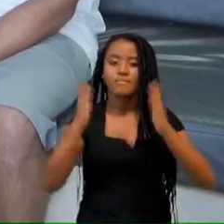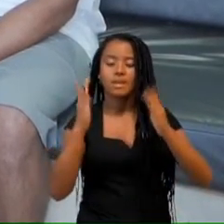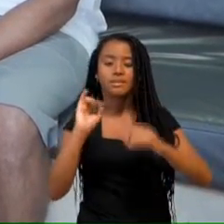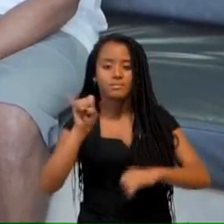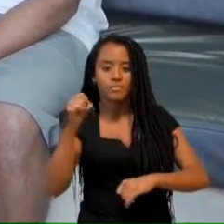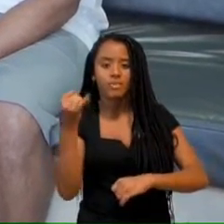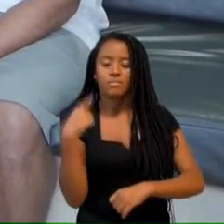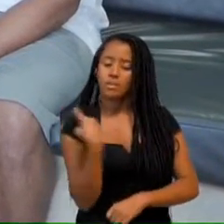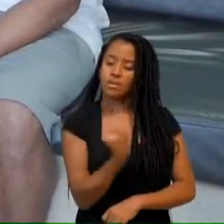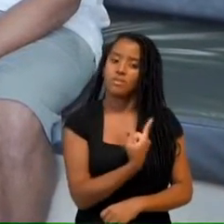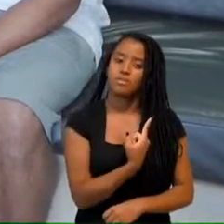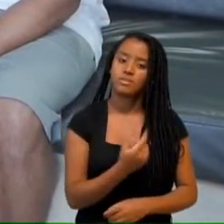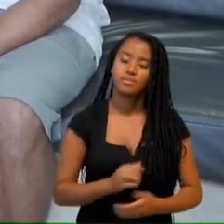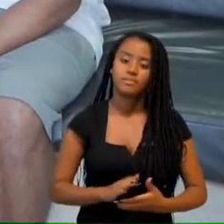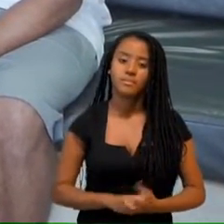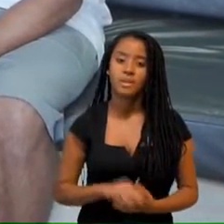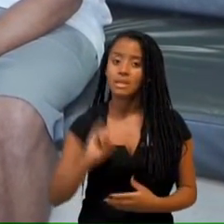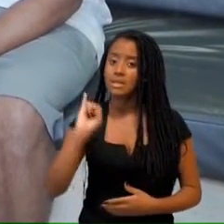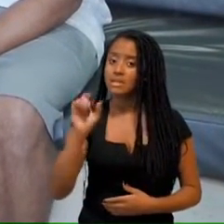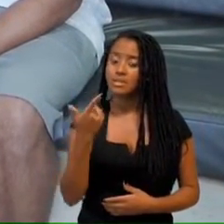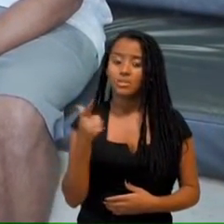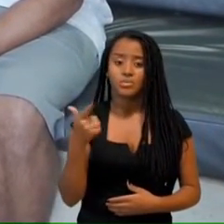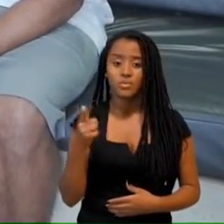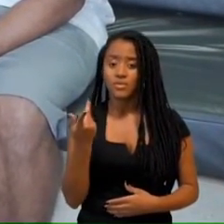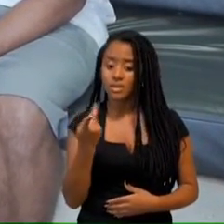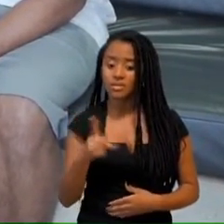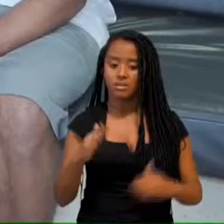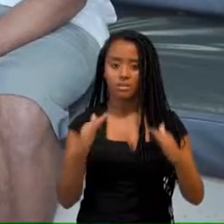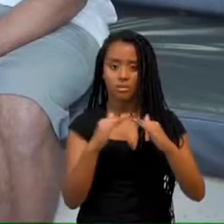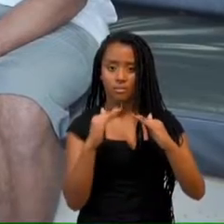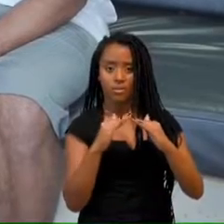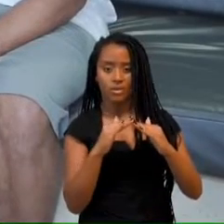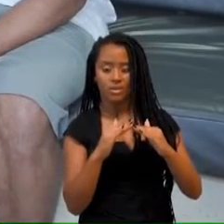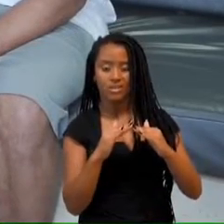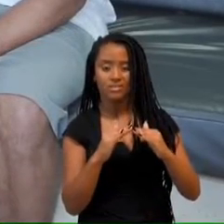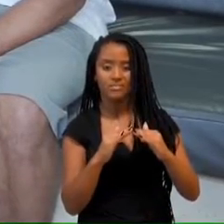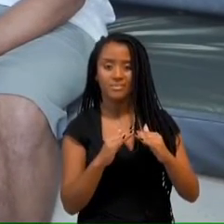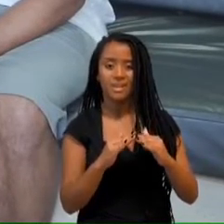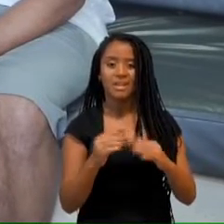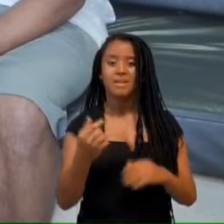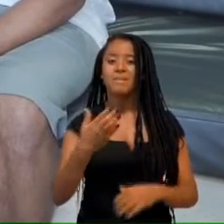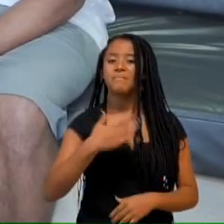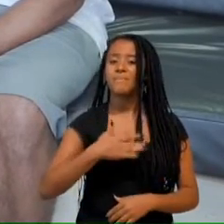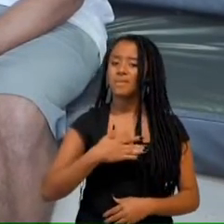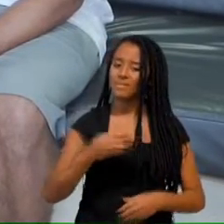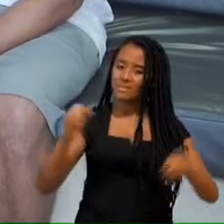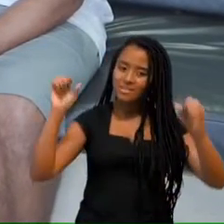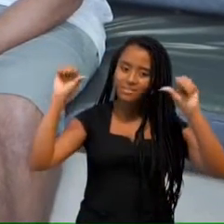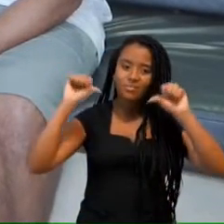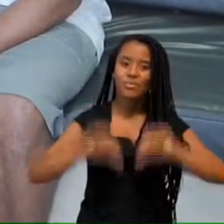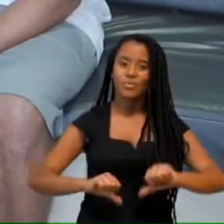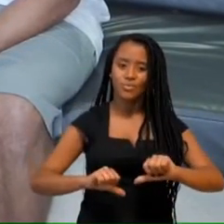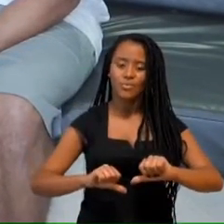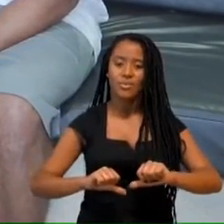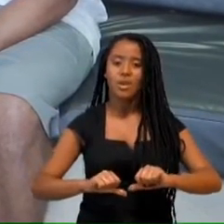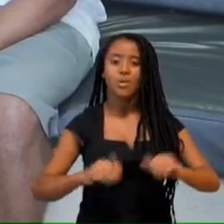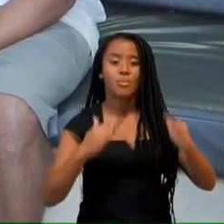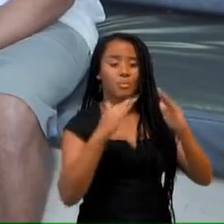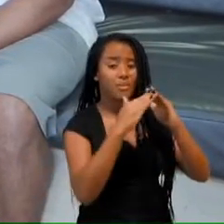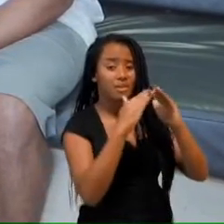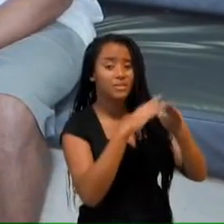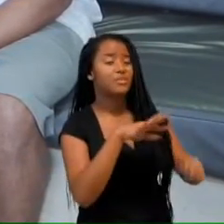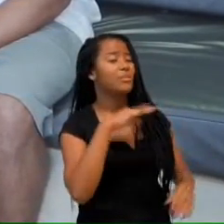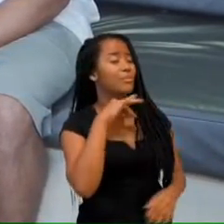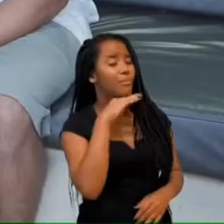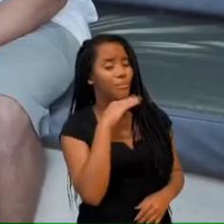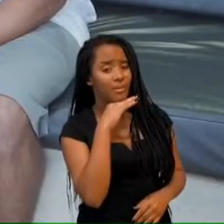eu não tivesse aqui eu estaria num uma condição pior assim uma moradia mais de baixa qualidade né porque